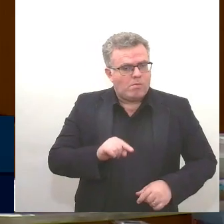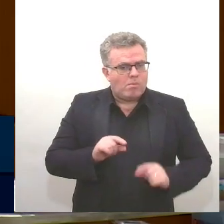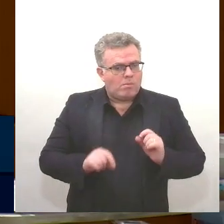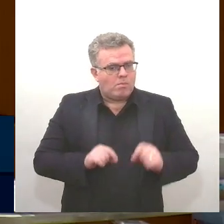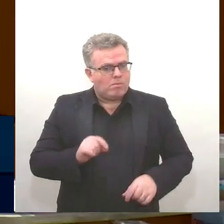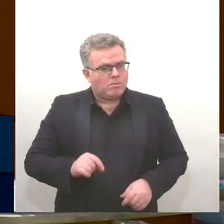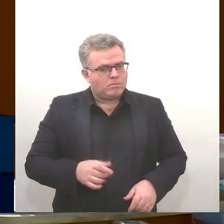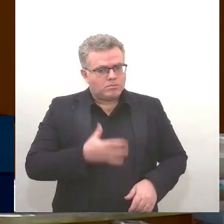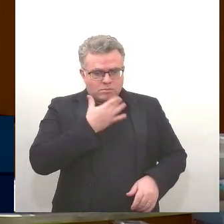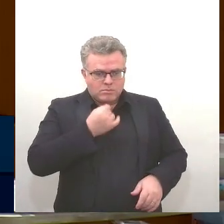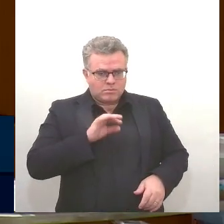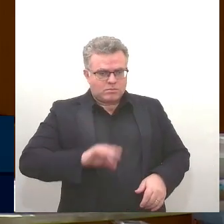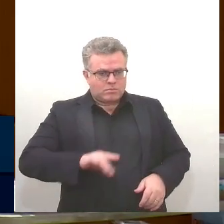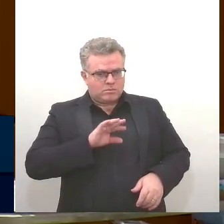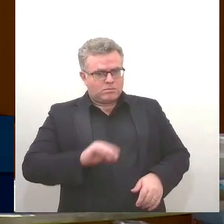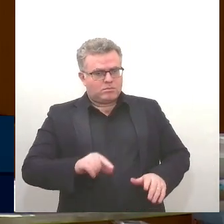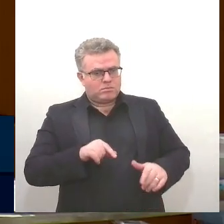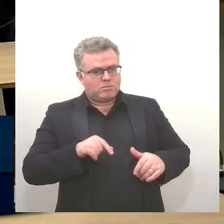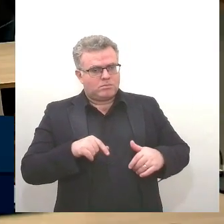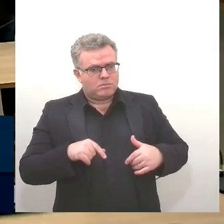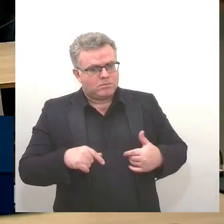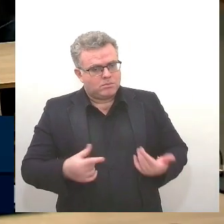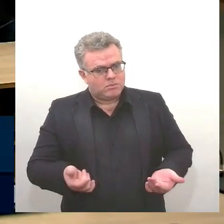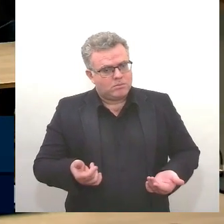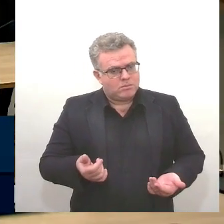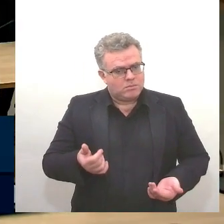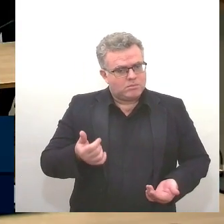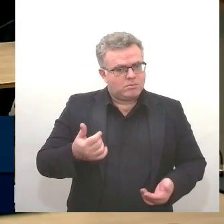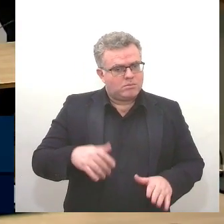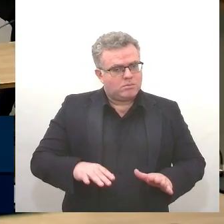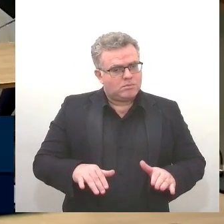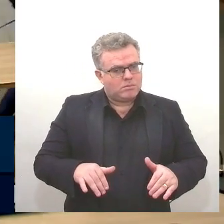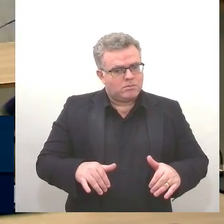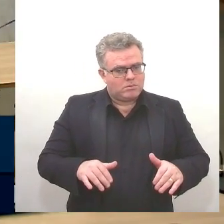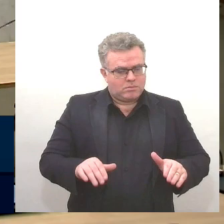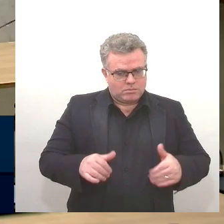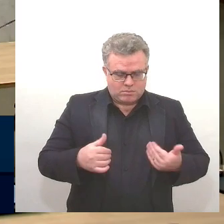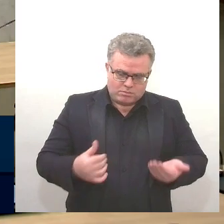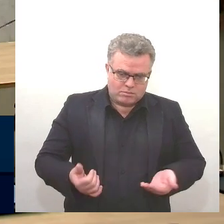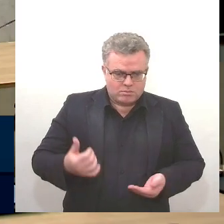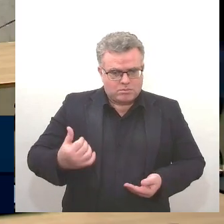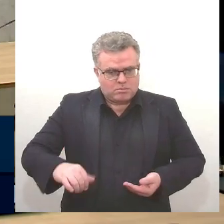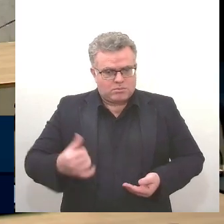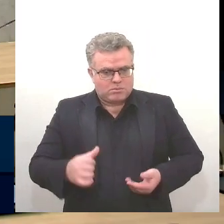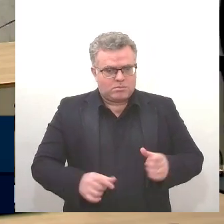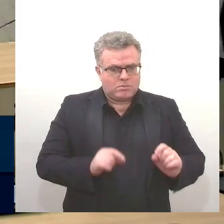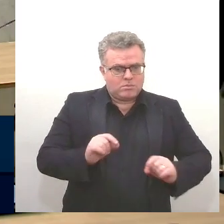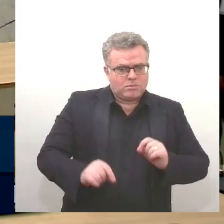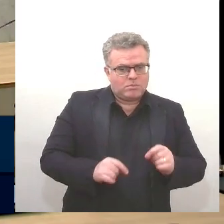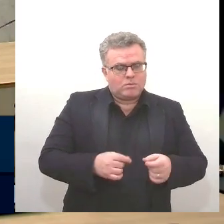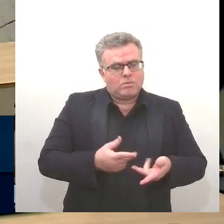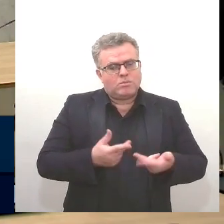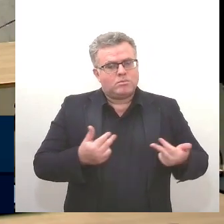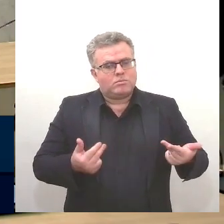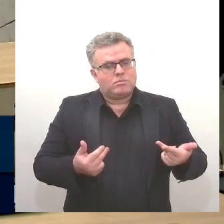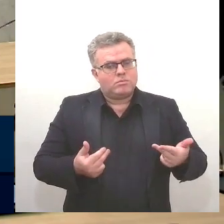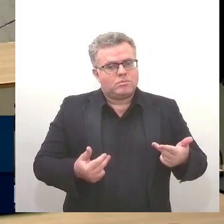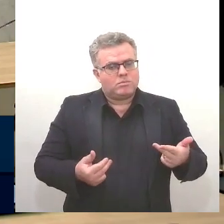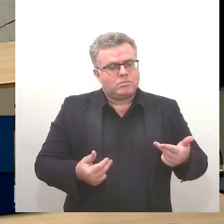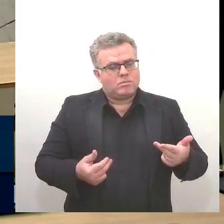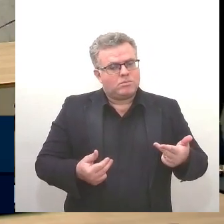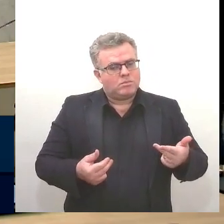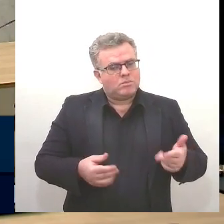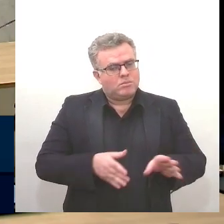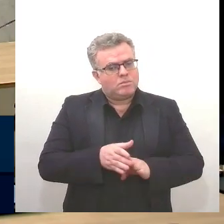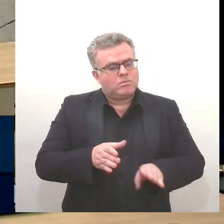ser sapatão disse Chei O que é que tem nada a ver minha identidade de gênero com minha orientação sexual eu